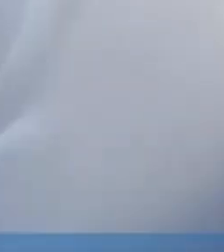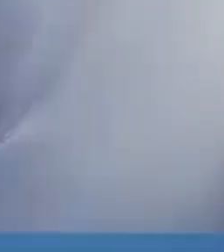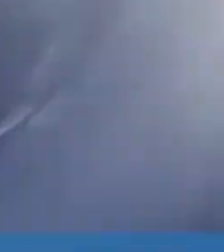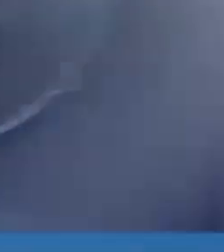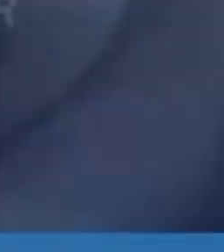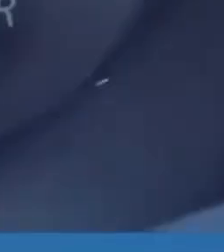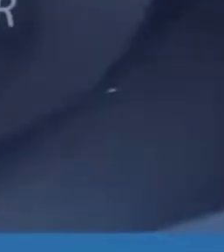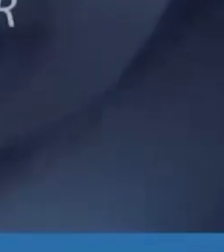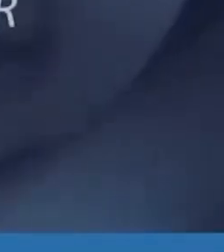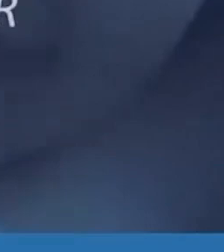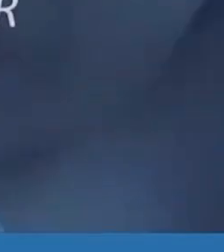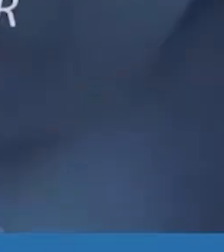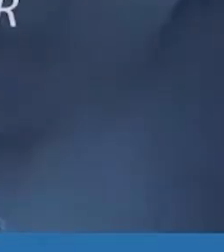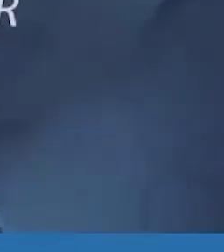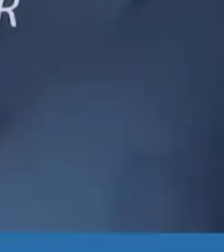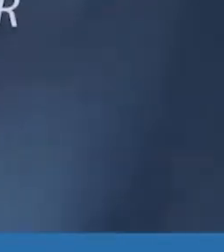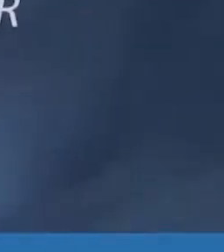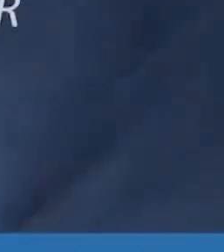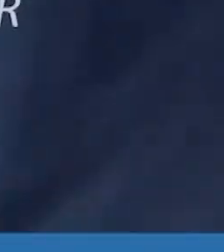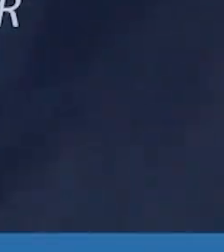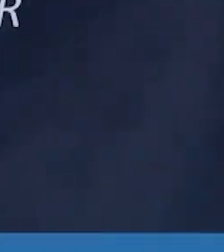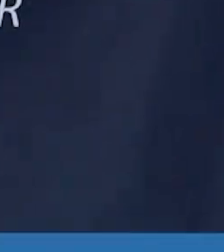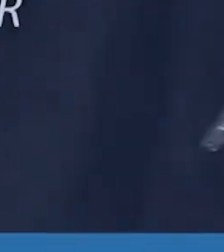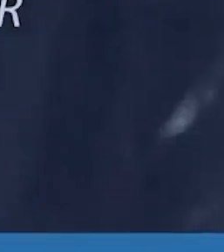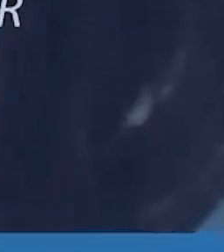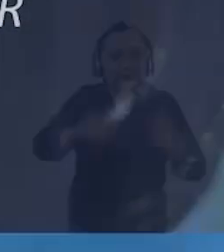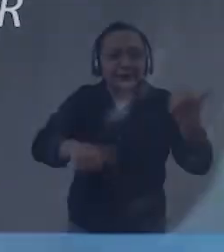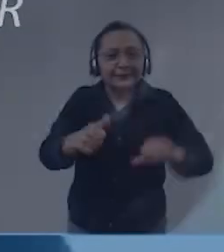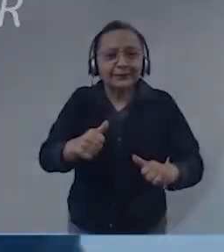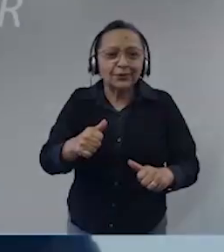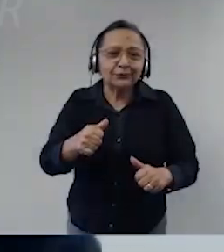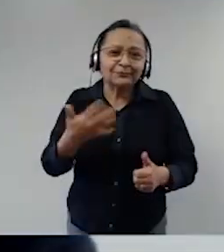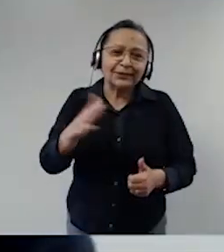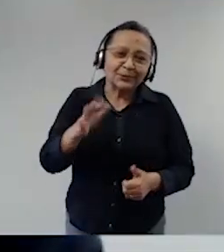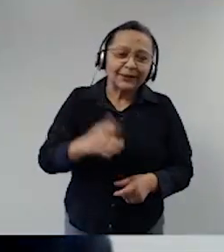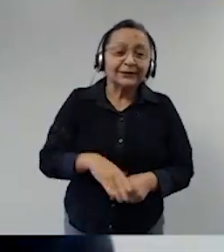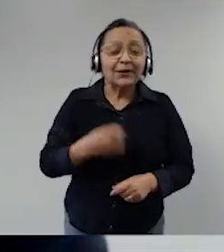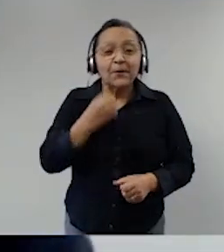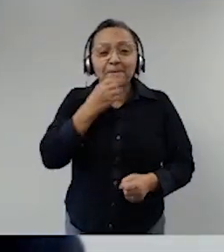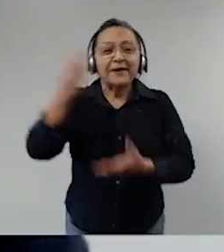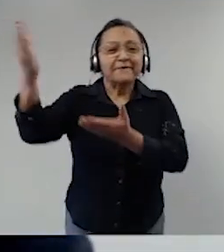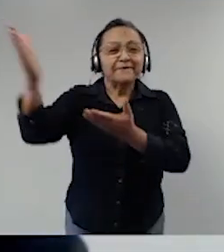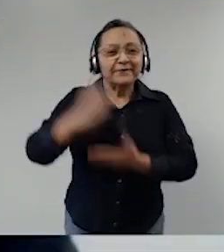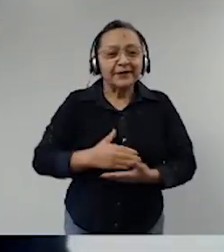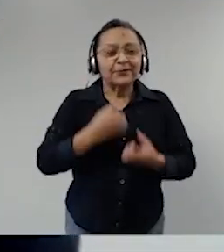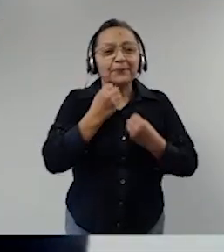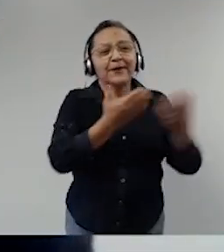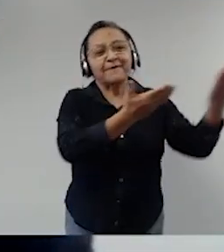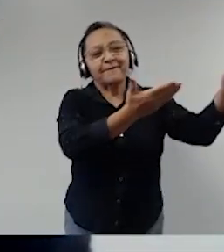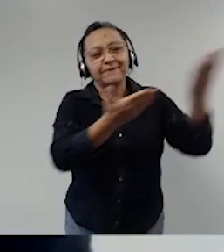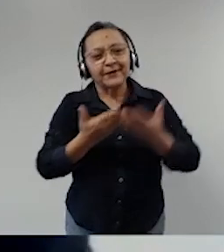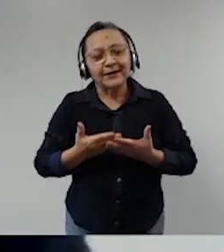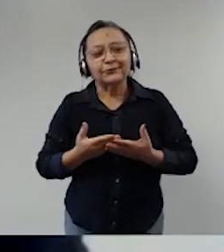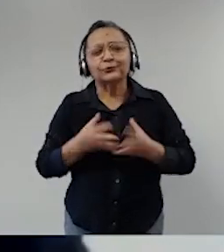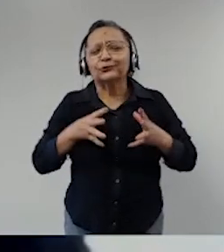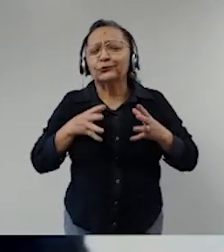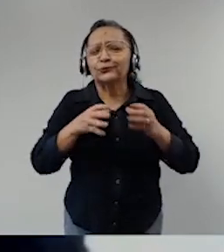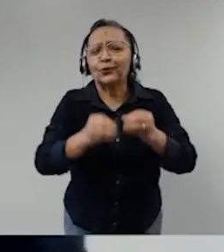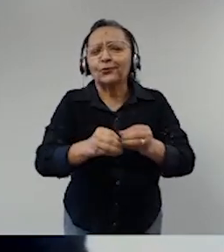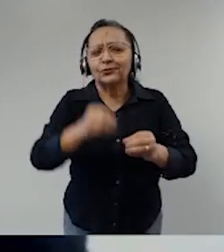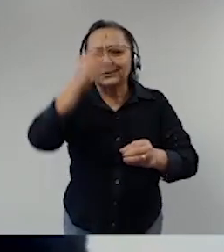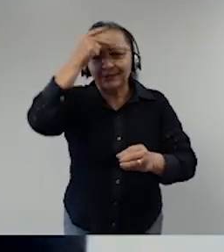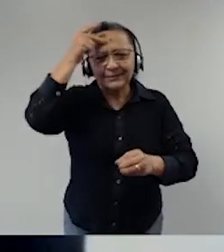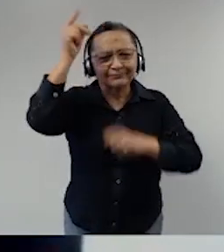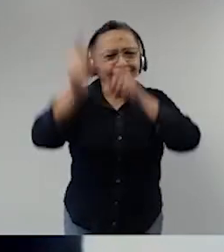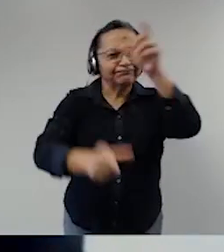Enquanto não passa, conheça o novo jeito Quali de ajudar. Sejam muito bem-vindos, todos que nos assistem nessa